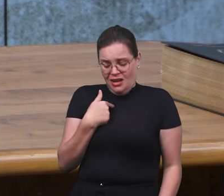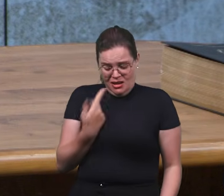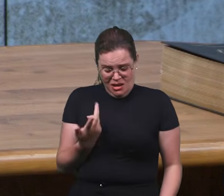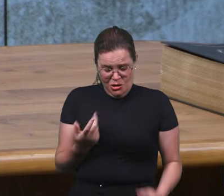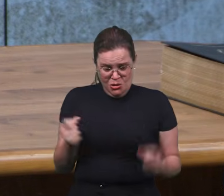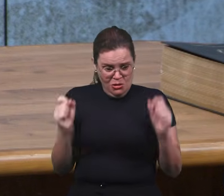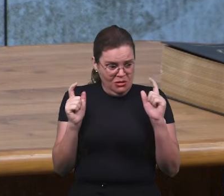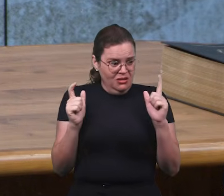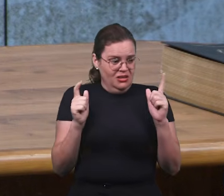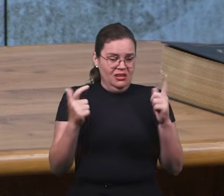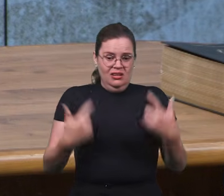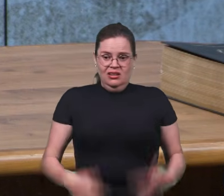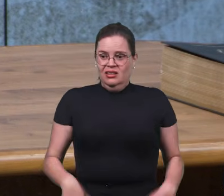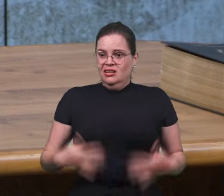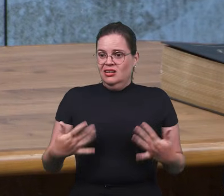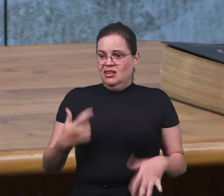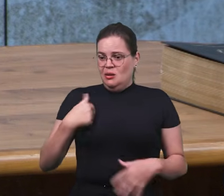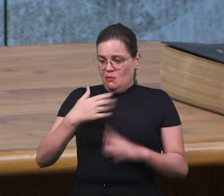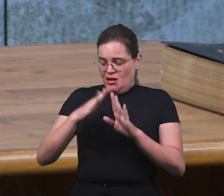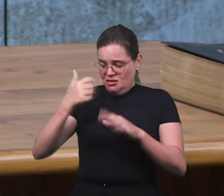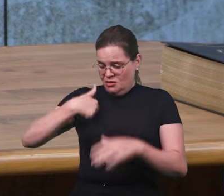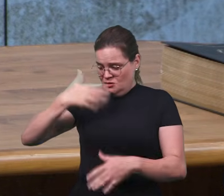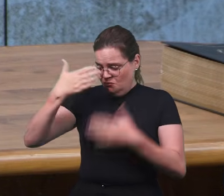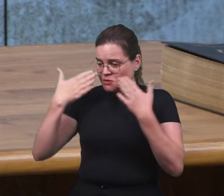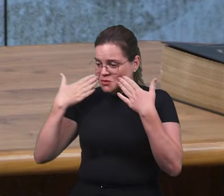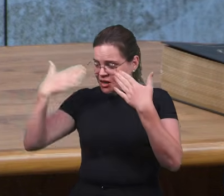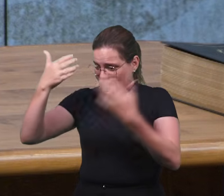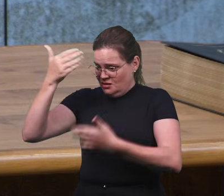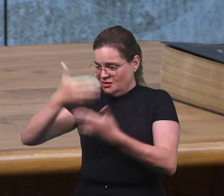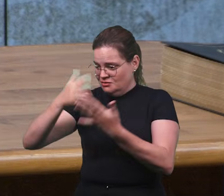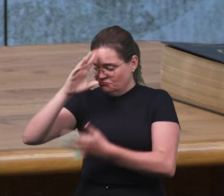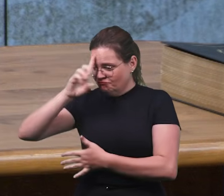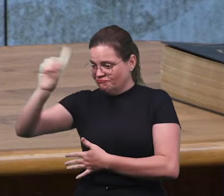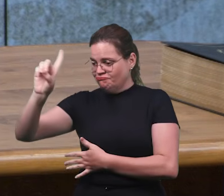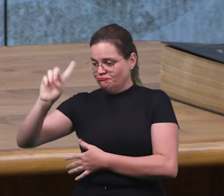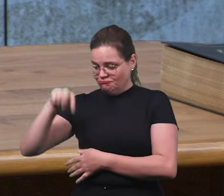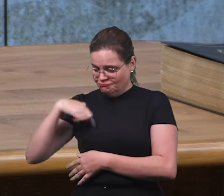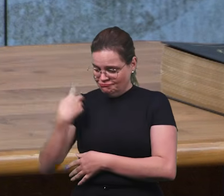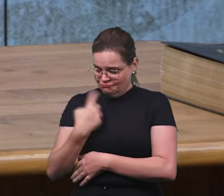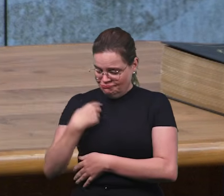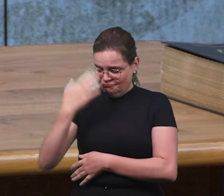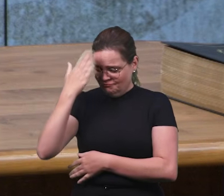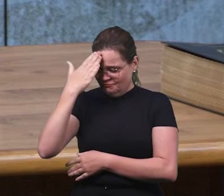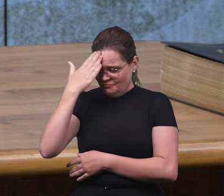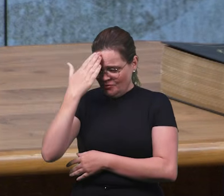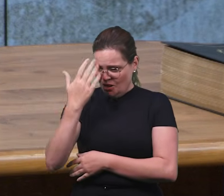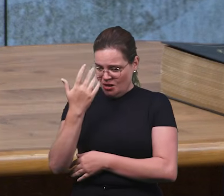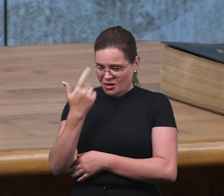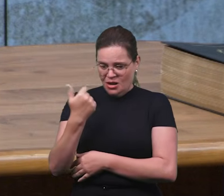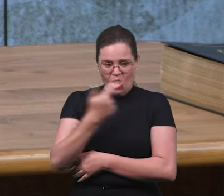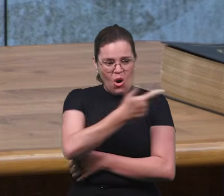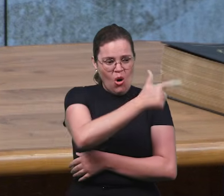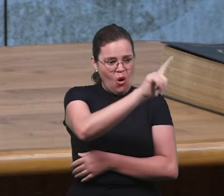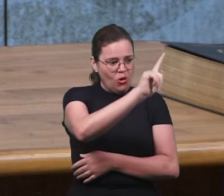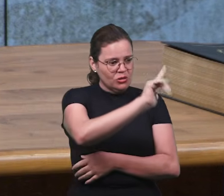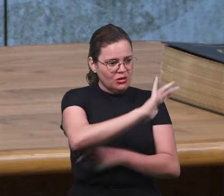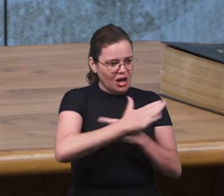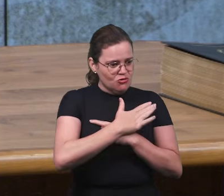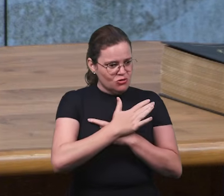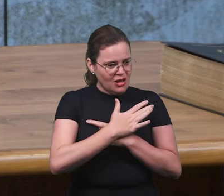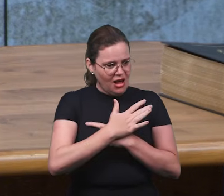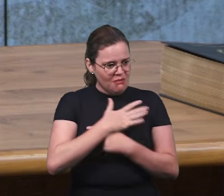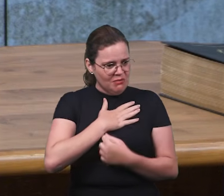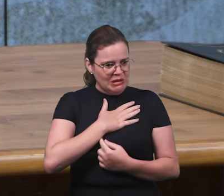que estamos diante de ti no nosso delito, porque ninguém há que possa estar na